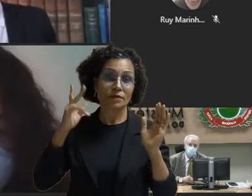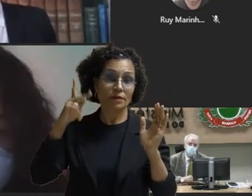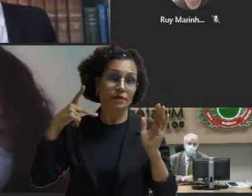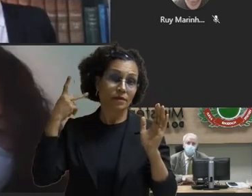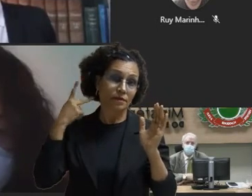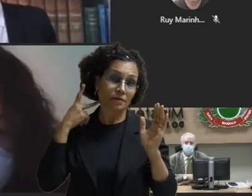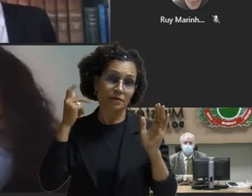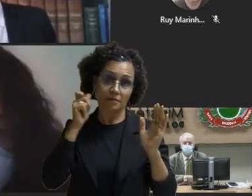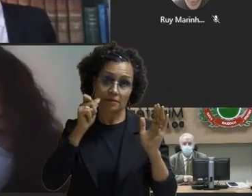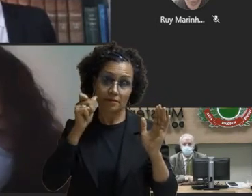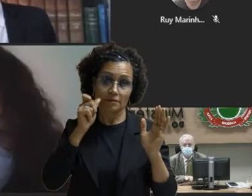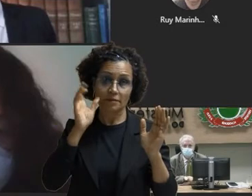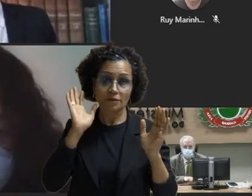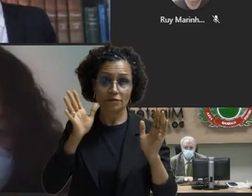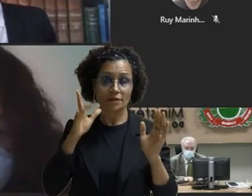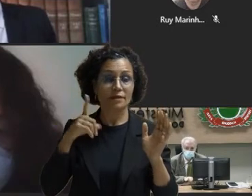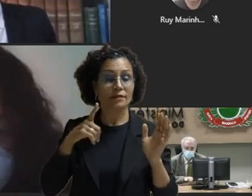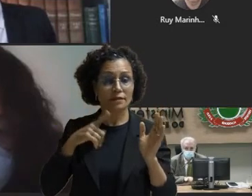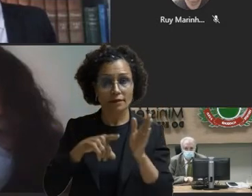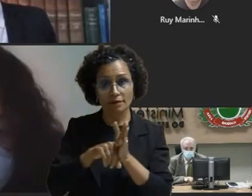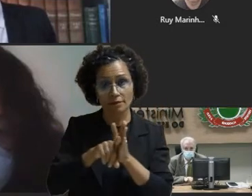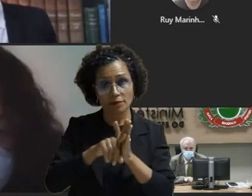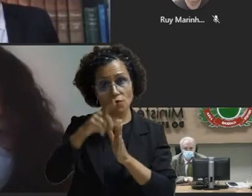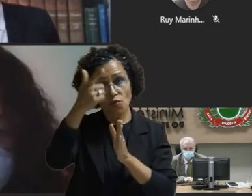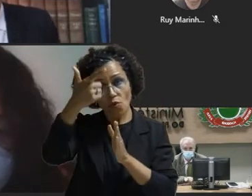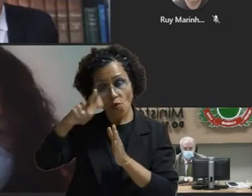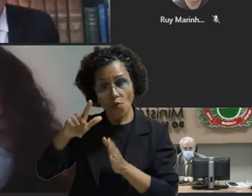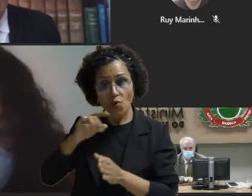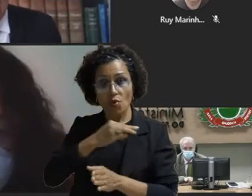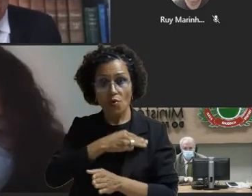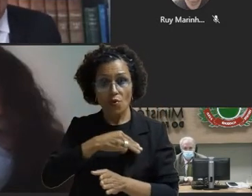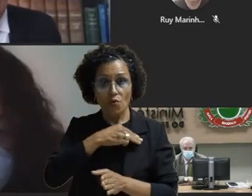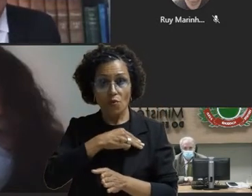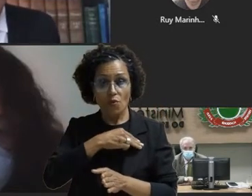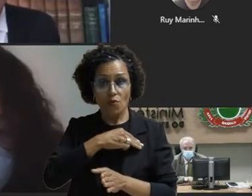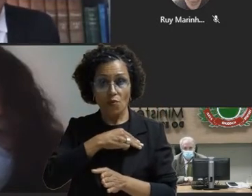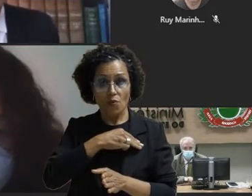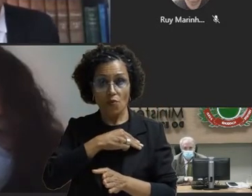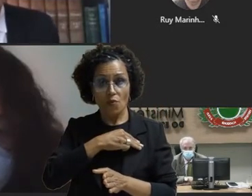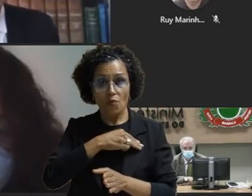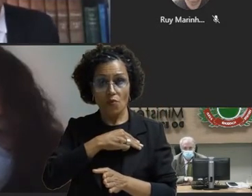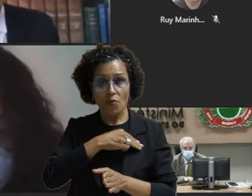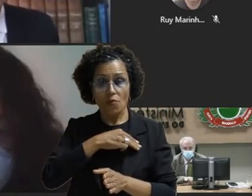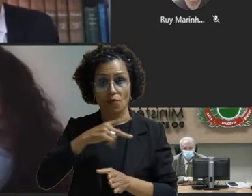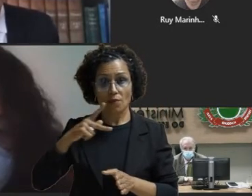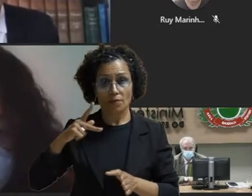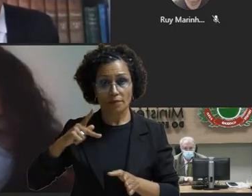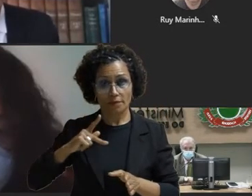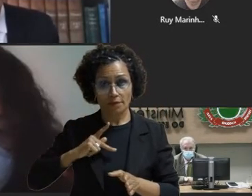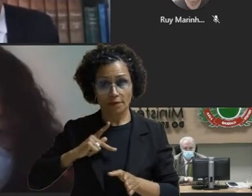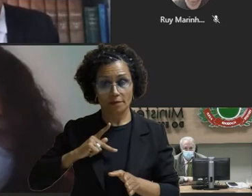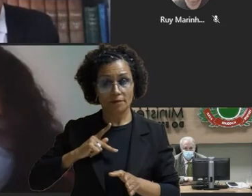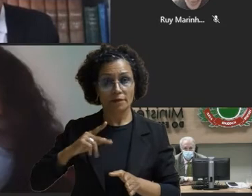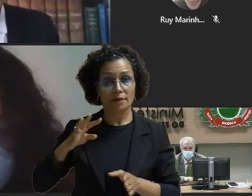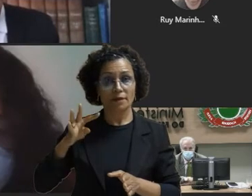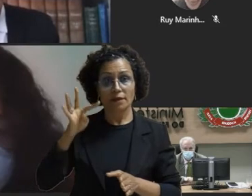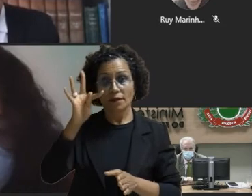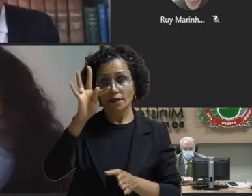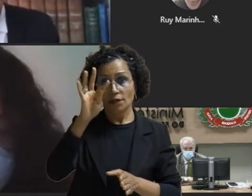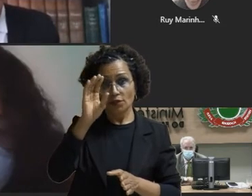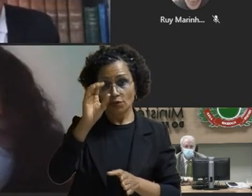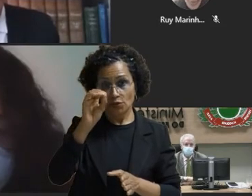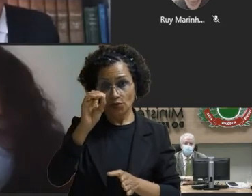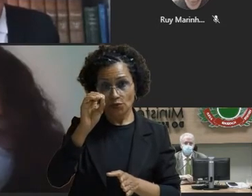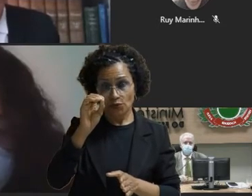declinou, porque o fato já está sendo apurado por outro Ministério Público do Estado, do vizinho aqui do Tocantins, já tem inclusive